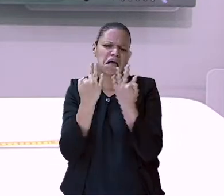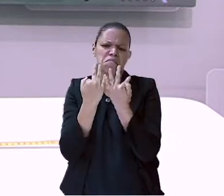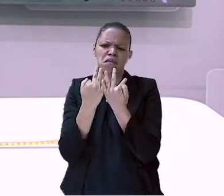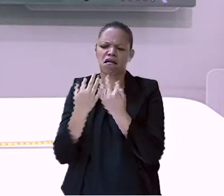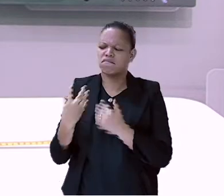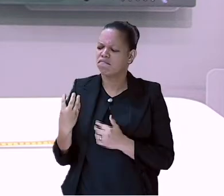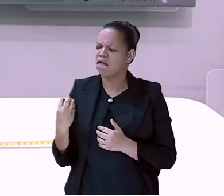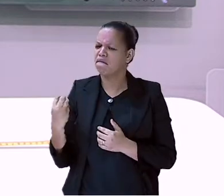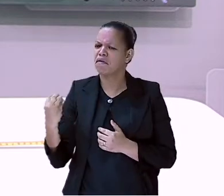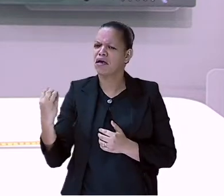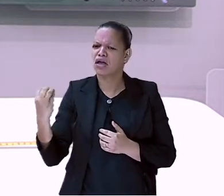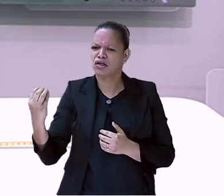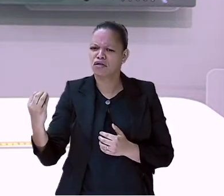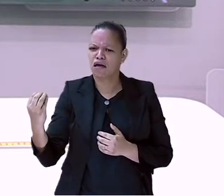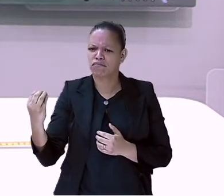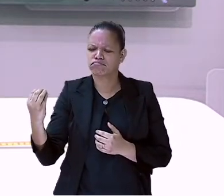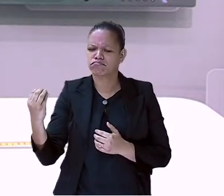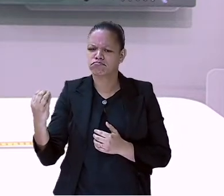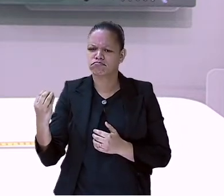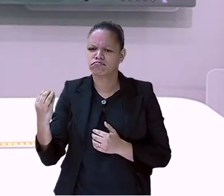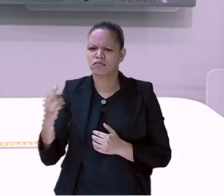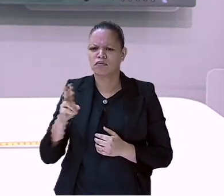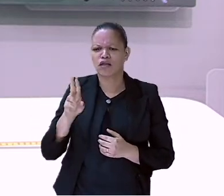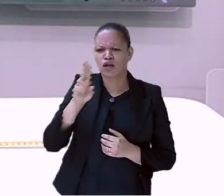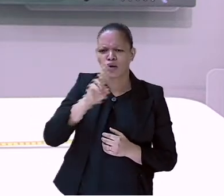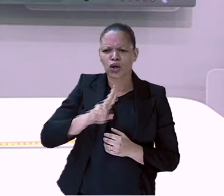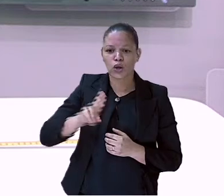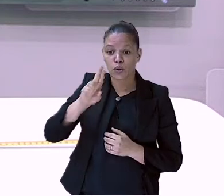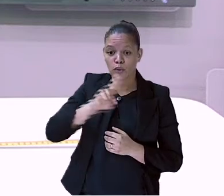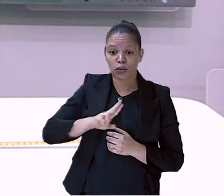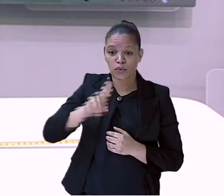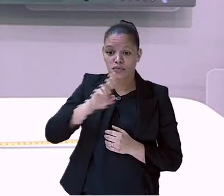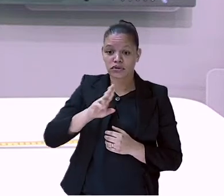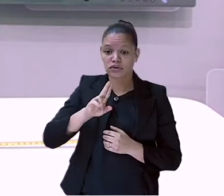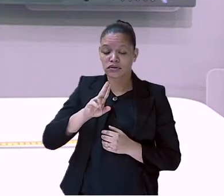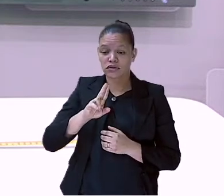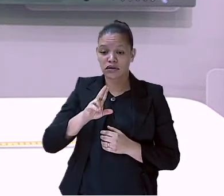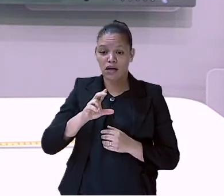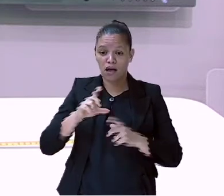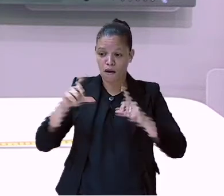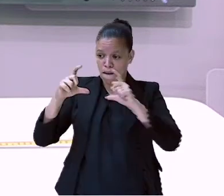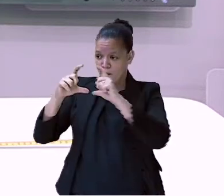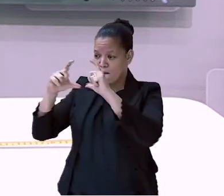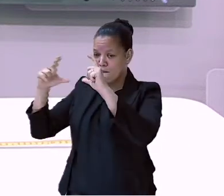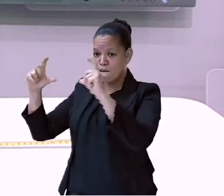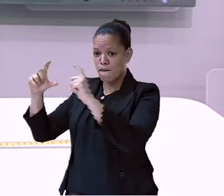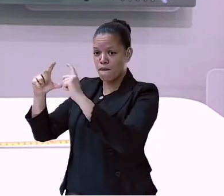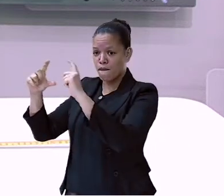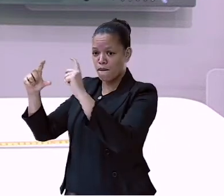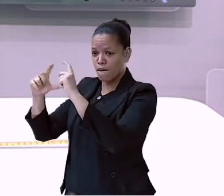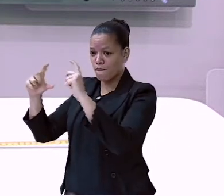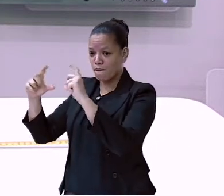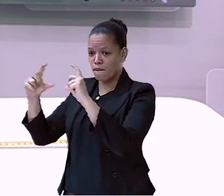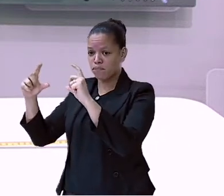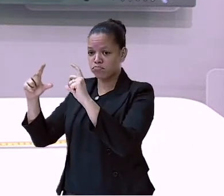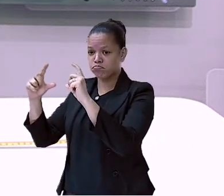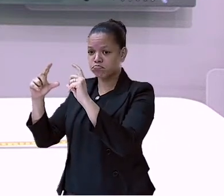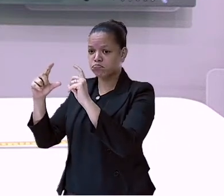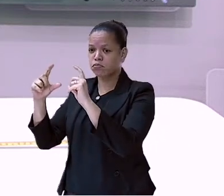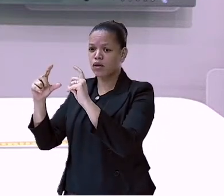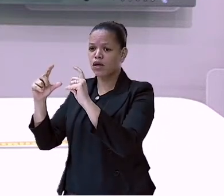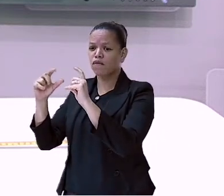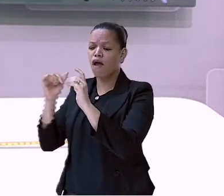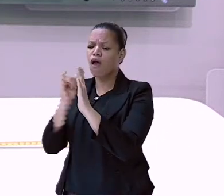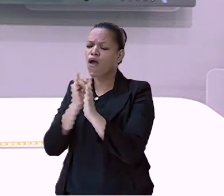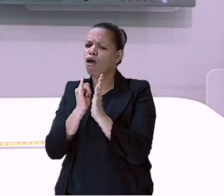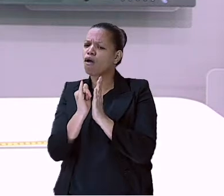aquele aplicativo de mapa. E você está indo e ali o programa vai te falando. Daqui a 400